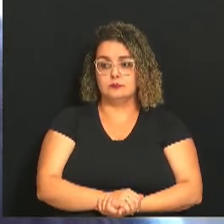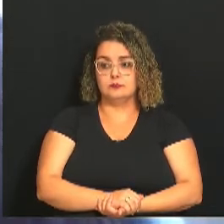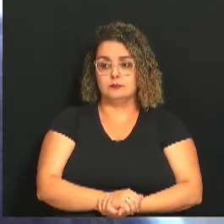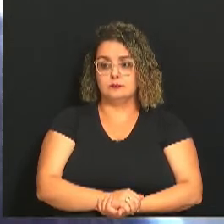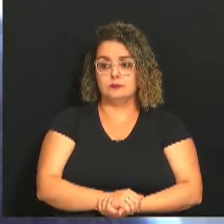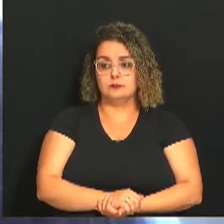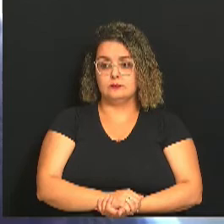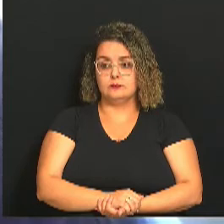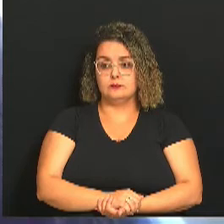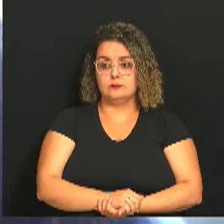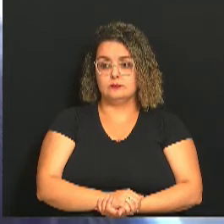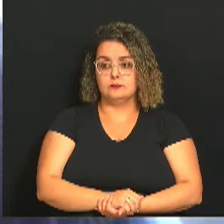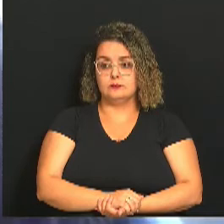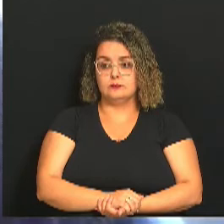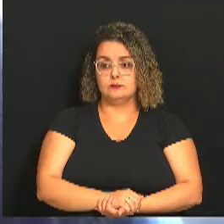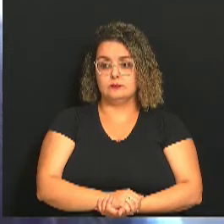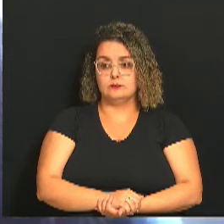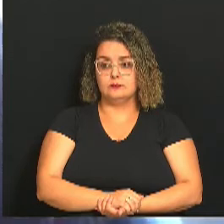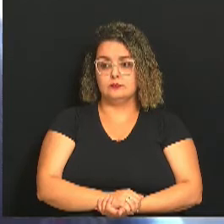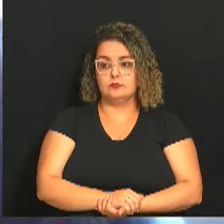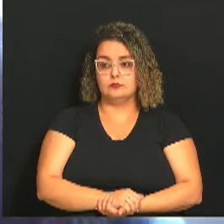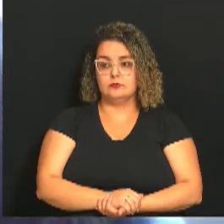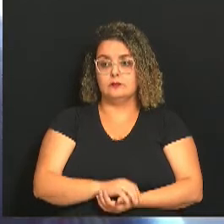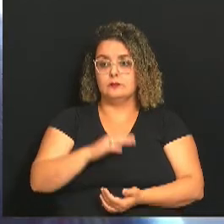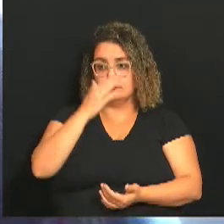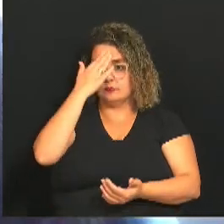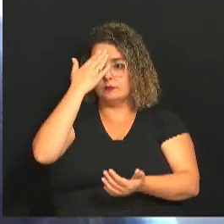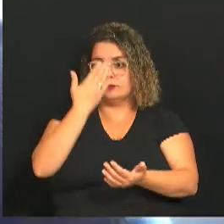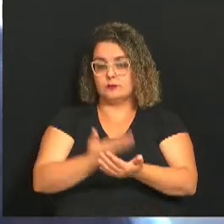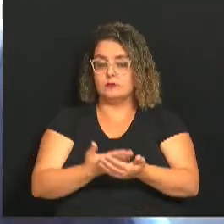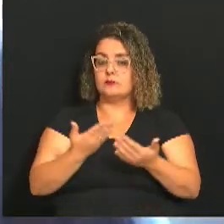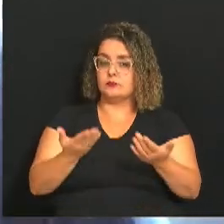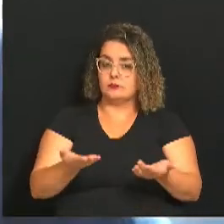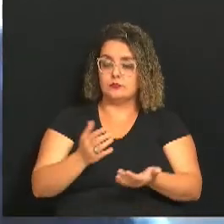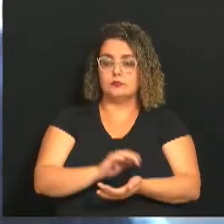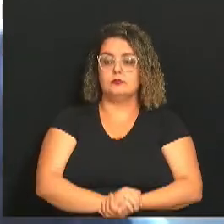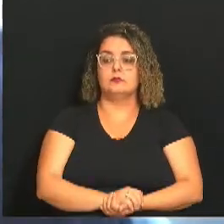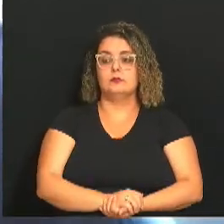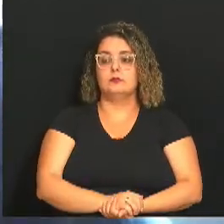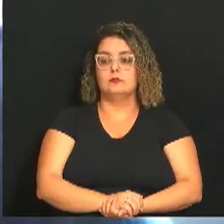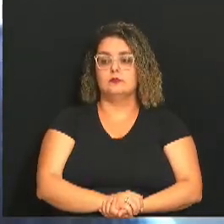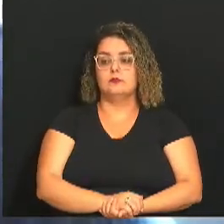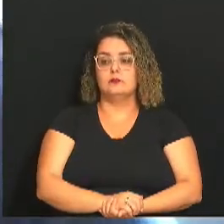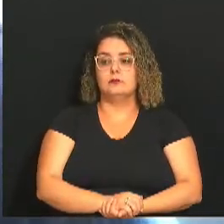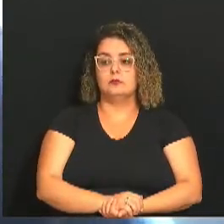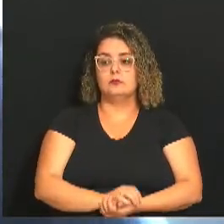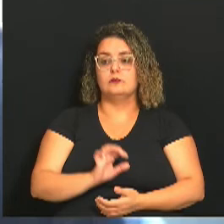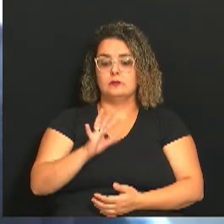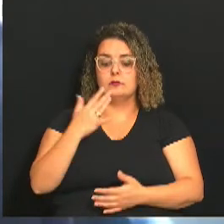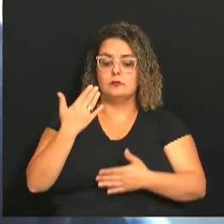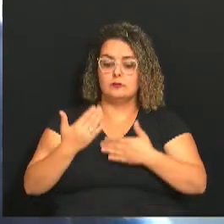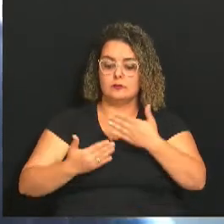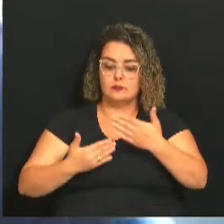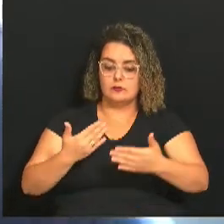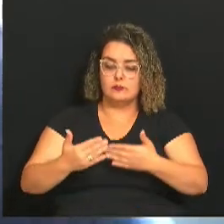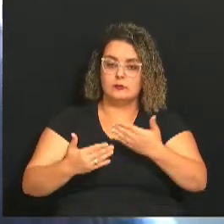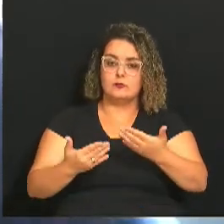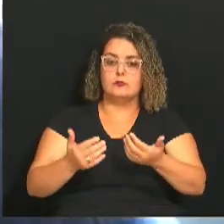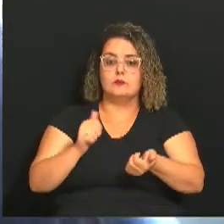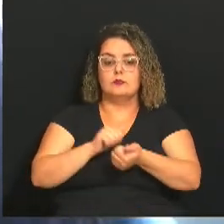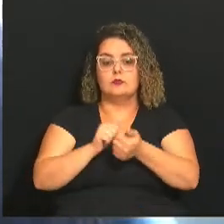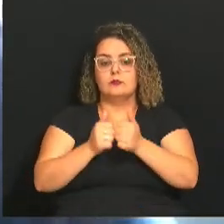eu acredito que seria isso principalmente, né? E aí, na medida que as coisas vão evoluindo, mais ideias